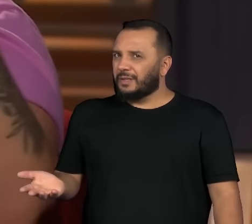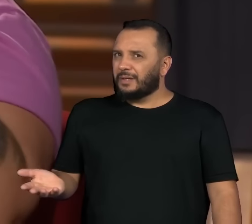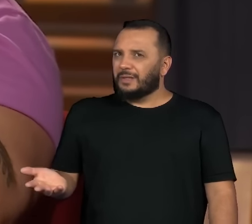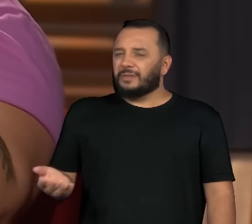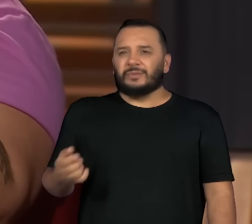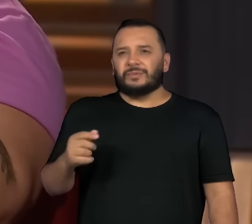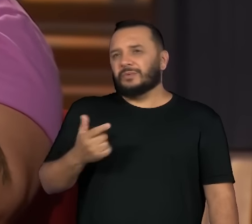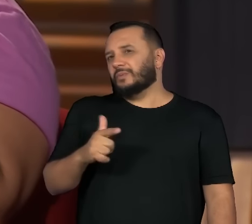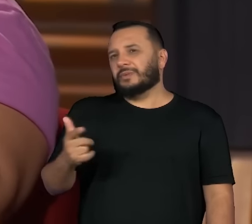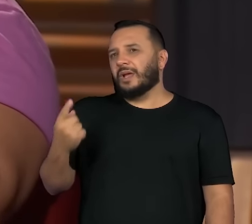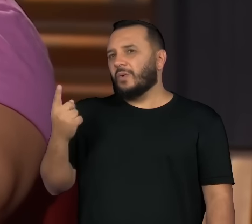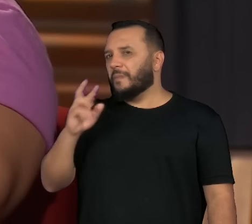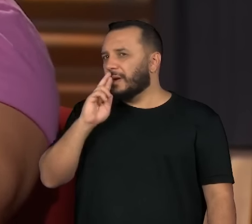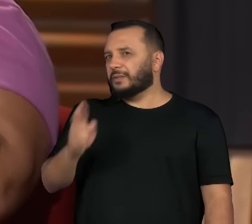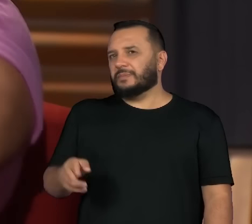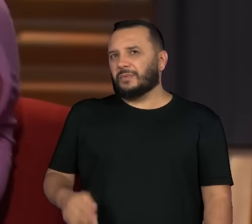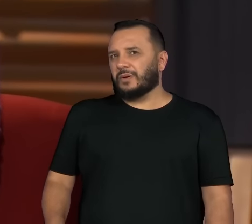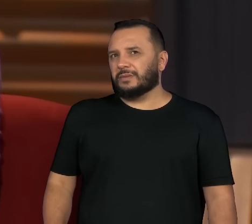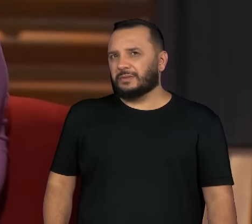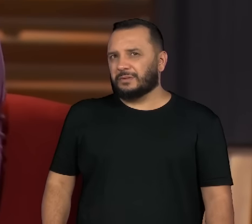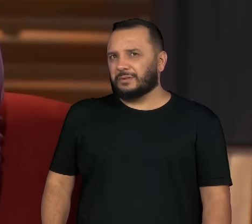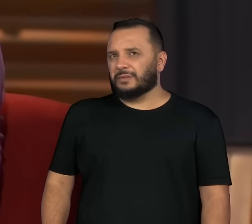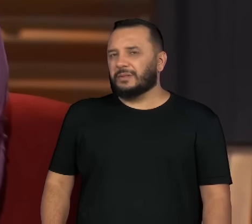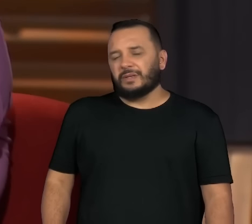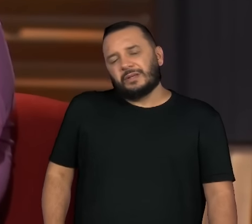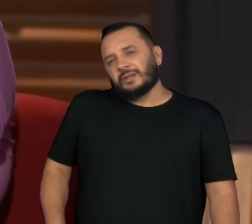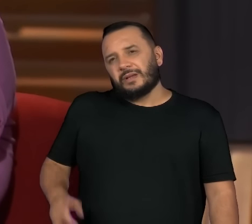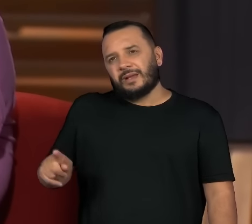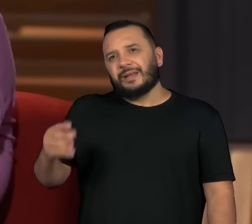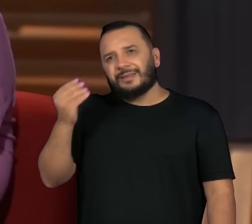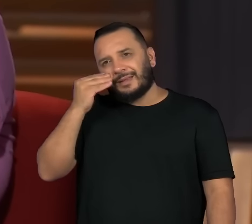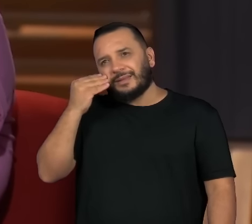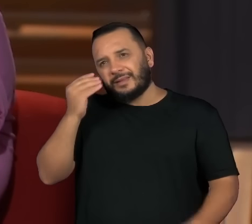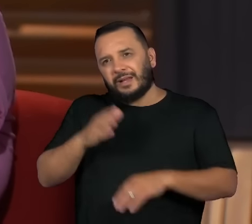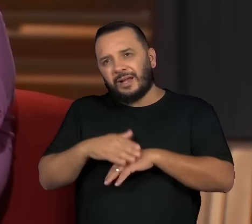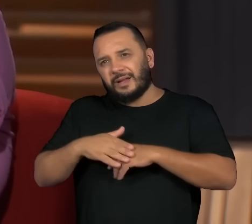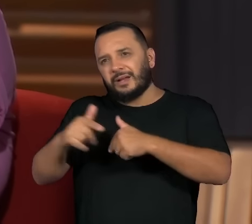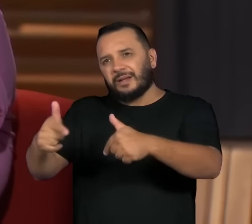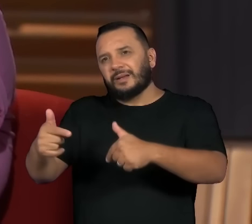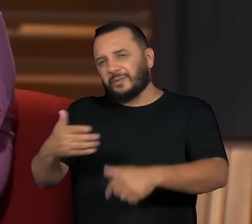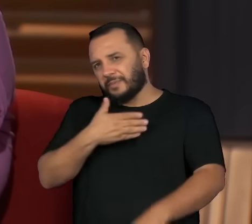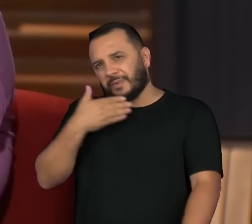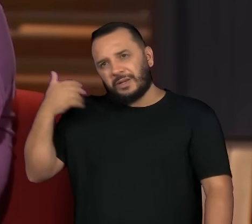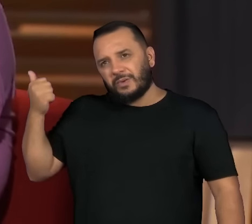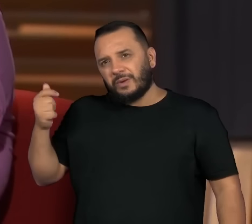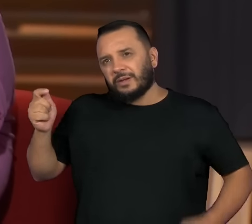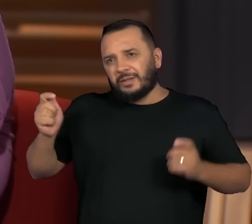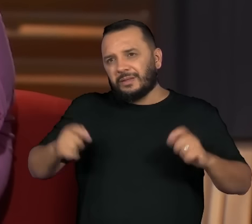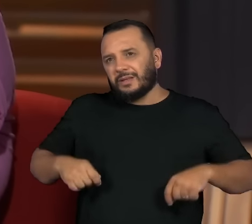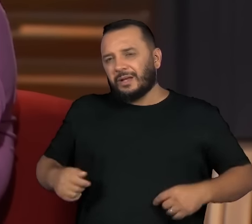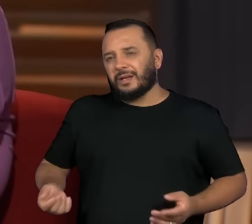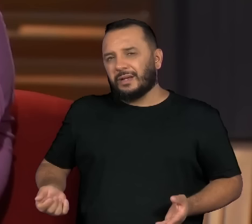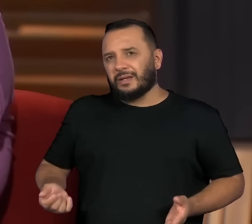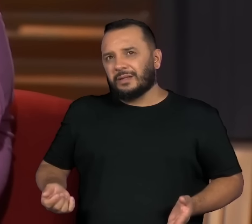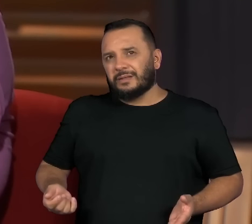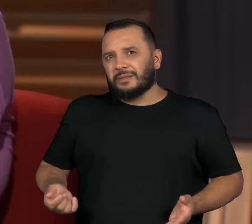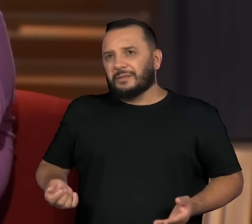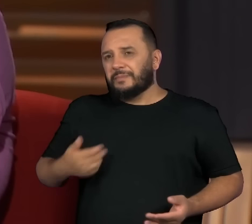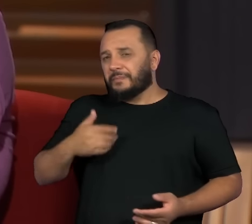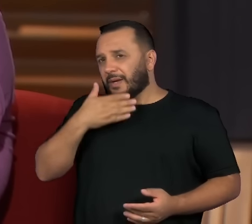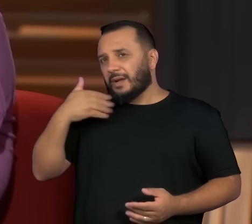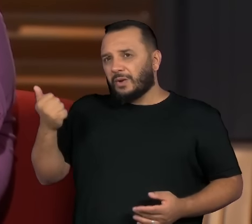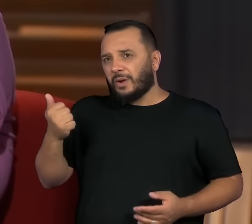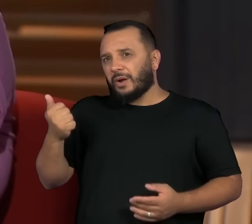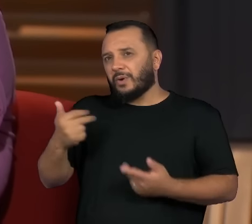Não tem uma resposta assim. É tentar fazer a melhor coisa possível. Que não seja a melhor coisa para os outros, mas para